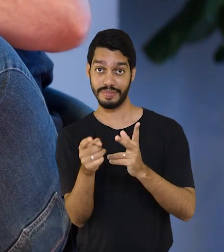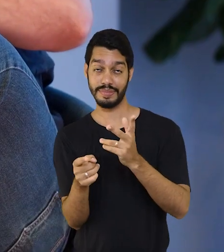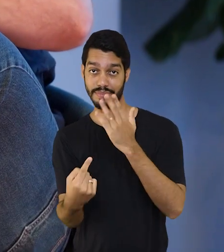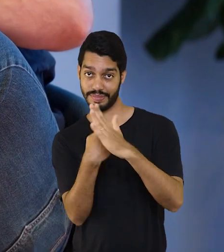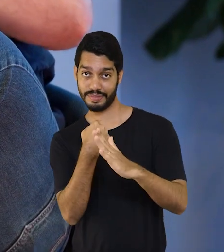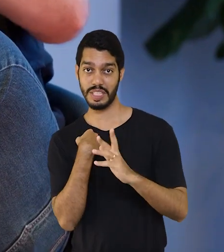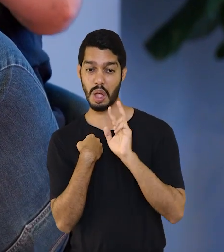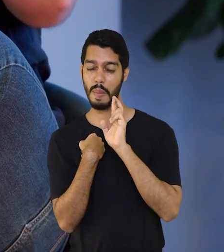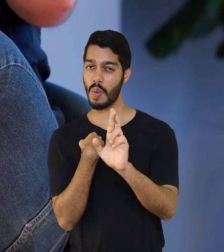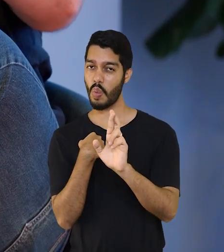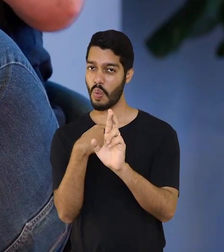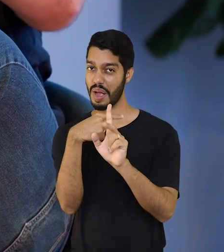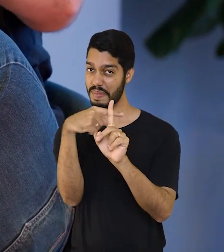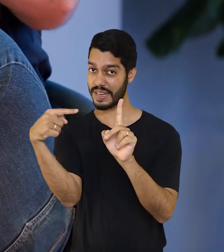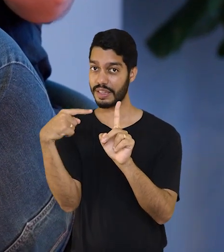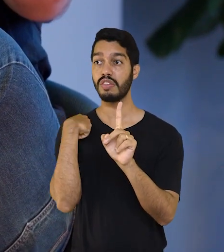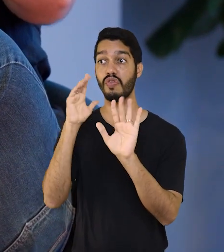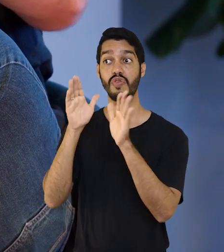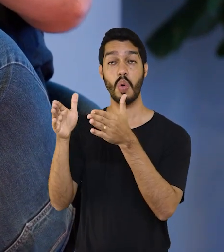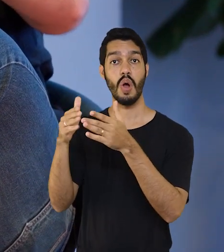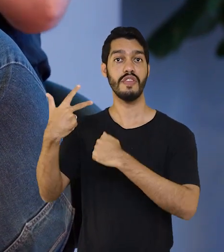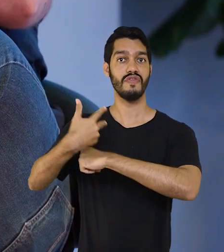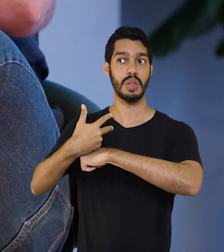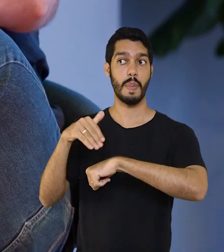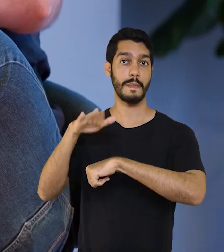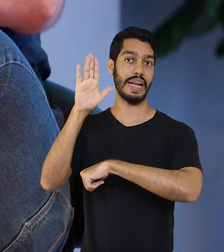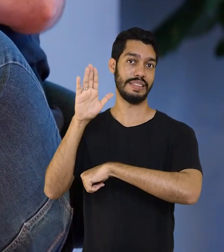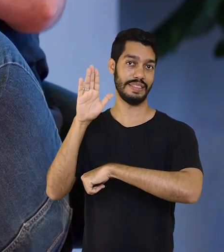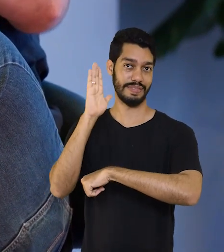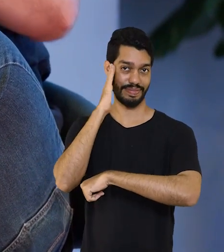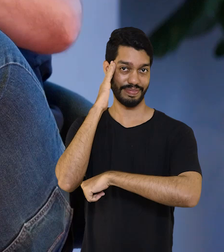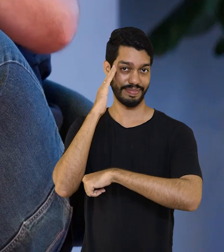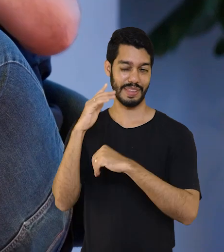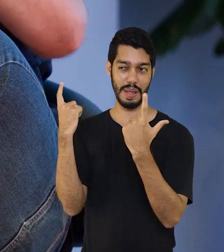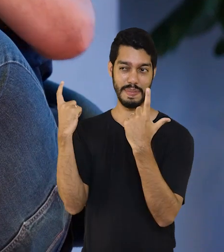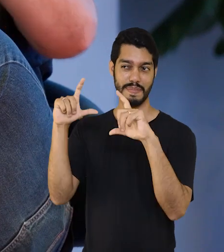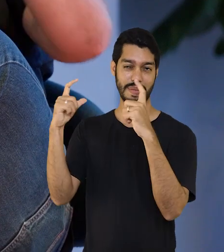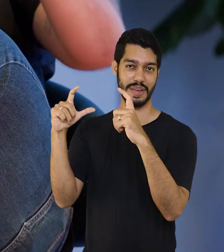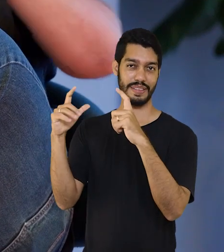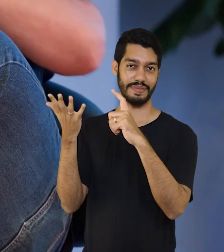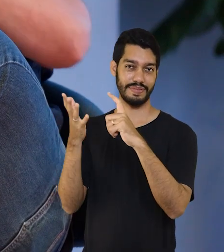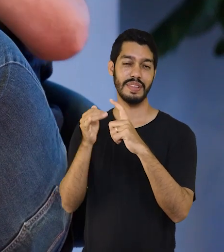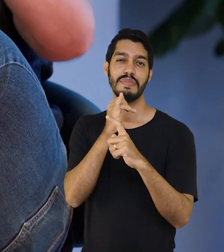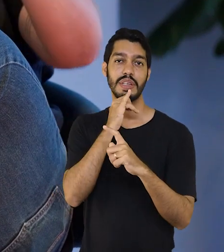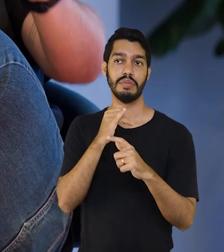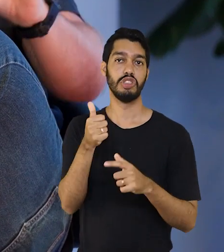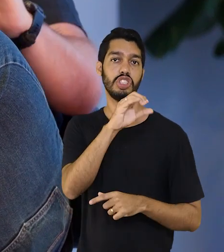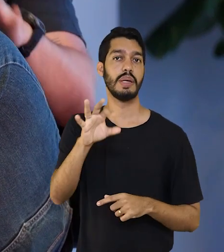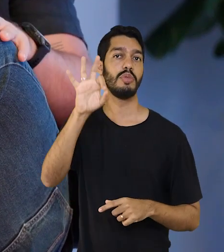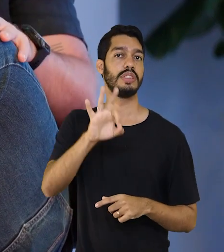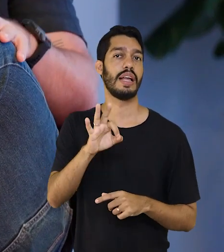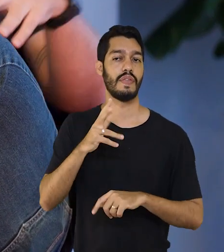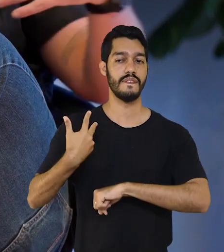da resposta a gente foca em entender os vídeos relevantes. Entendi. É meio que o Pareto ali. Você imagina de um